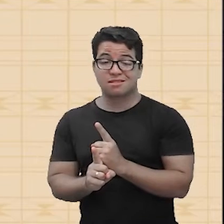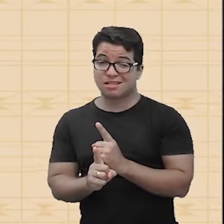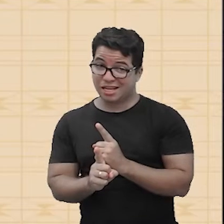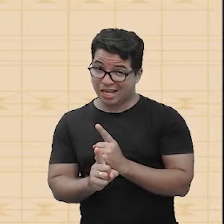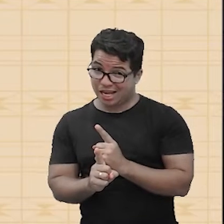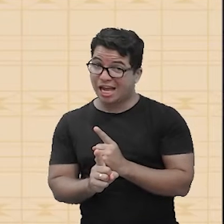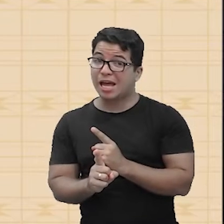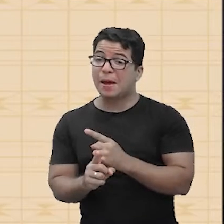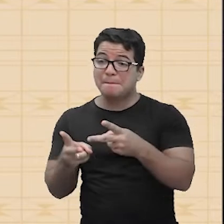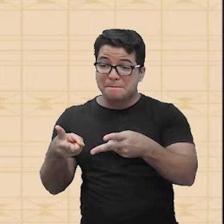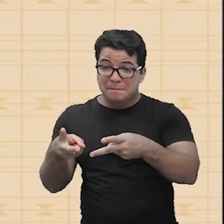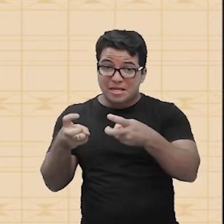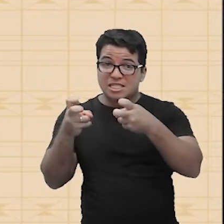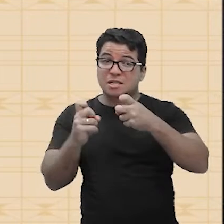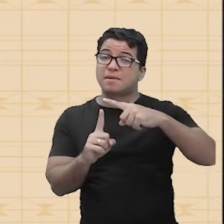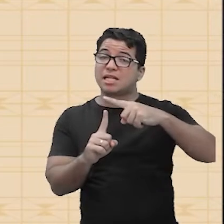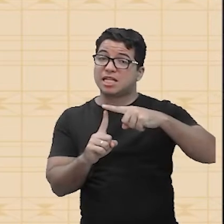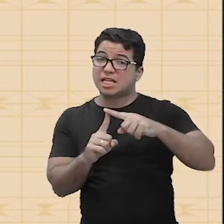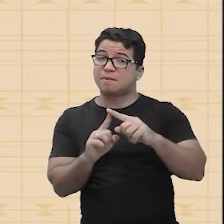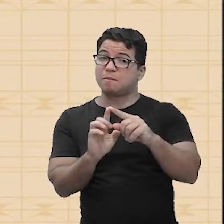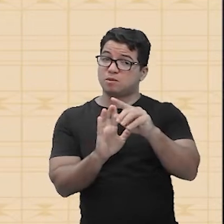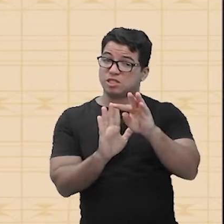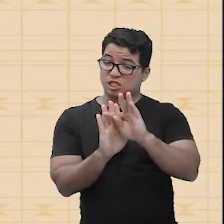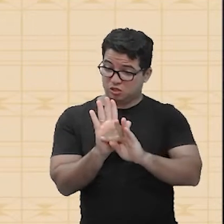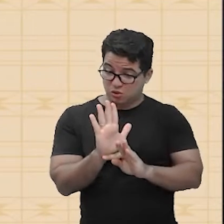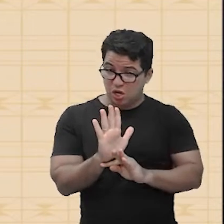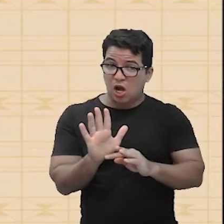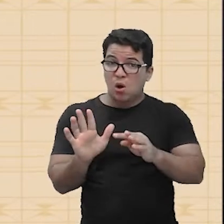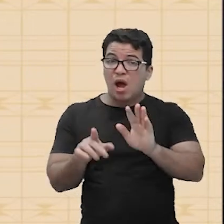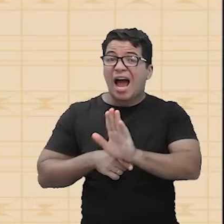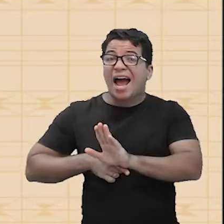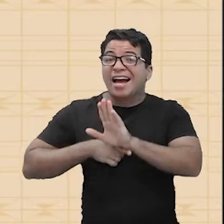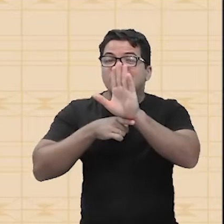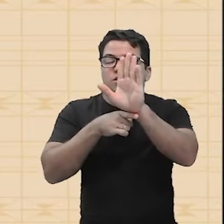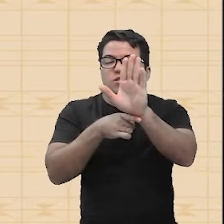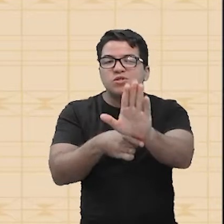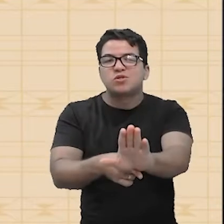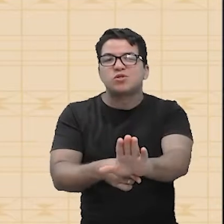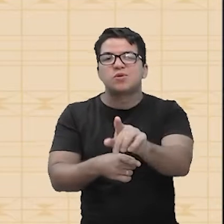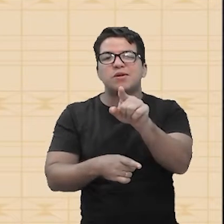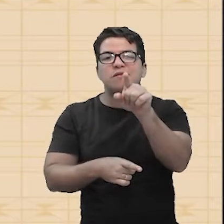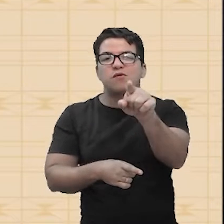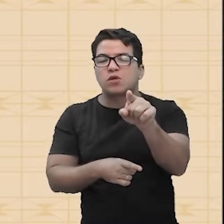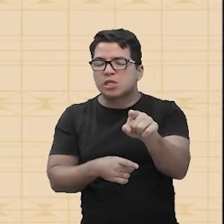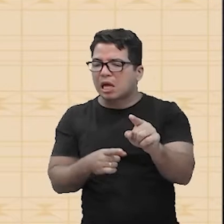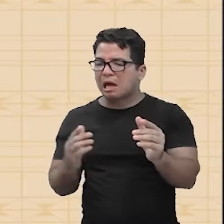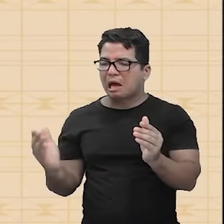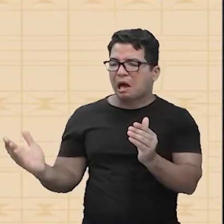a alternativa correta, a não ter dúvidas quanto à resposta.